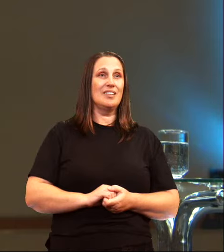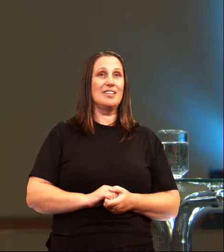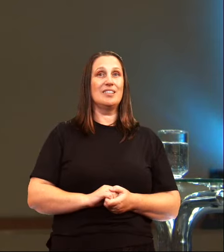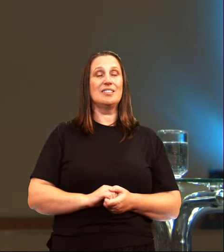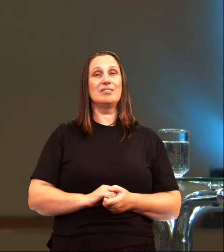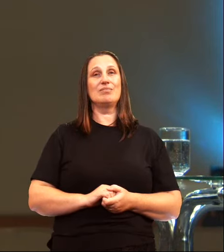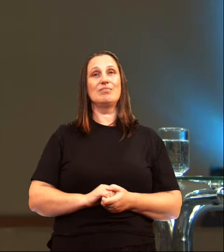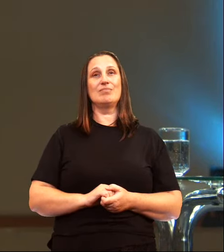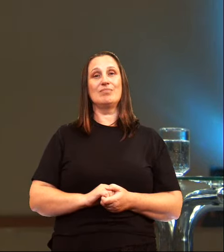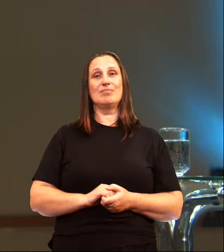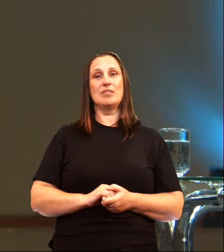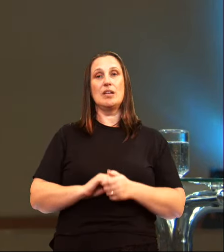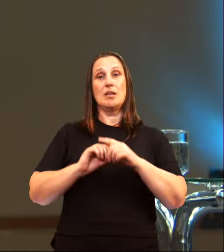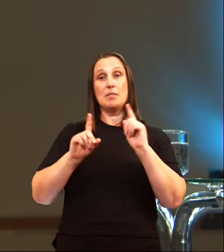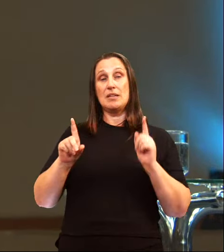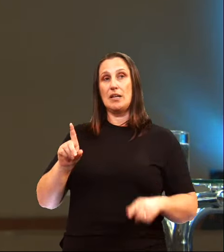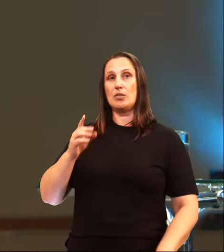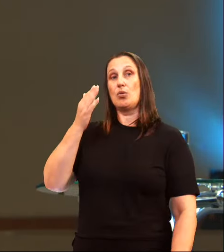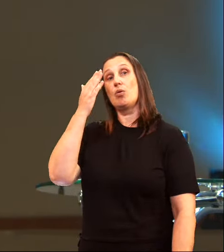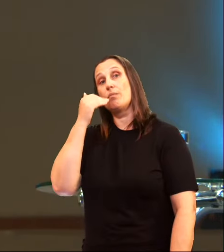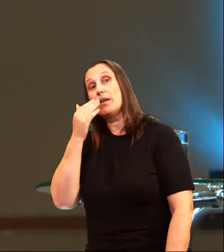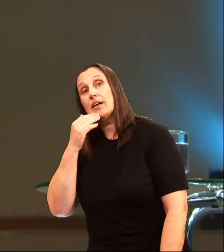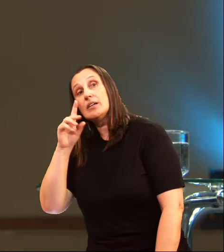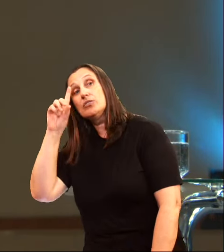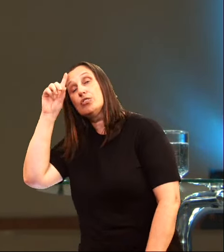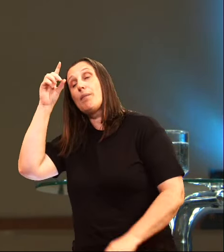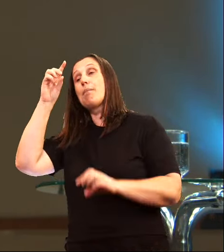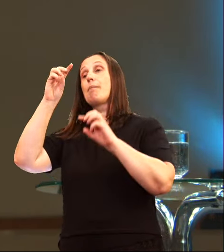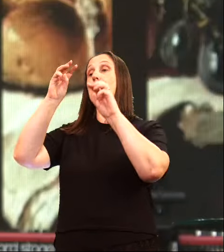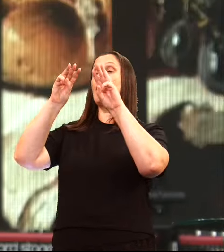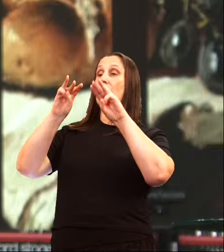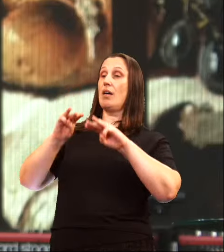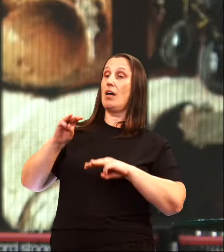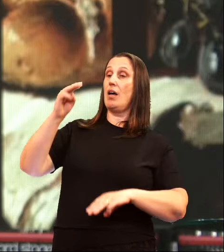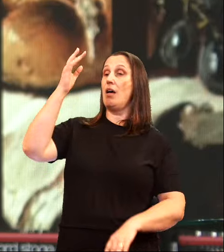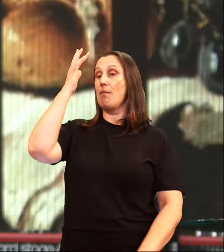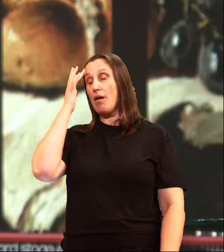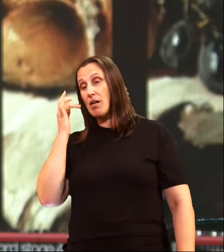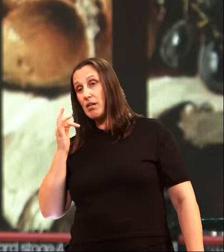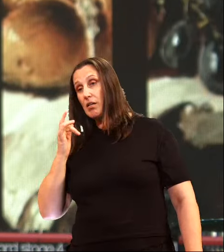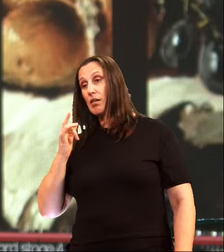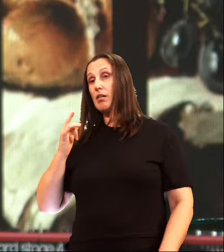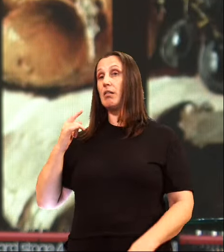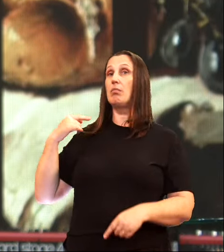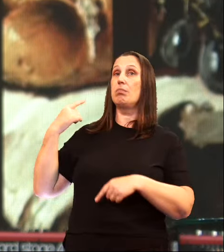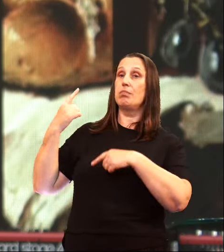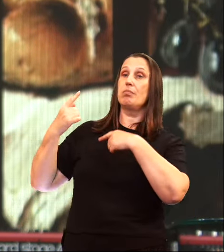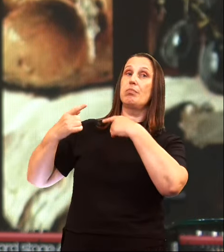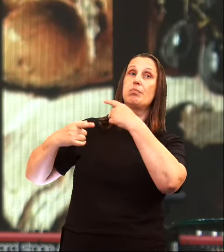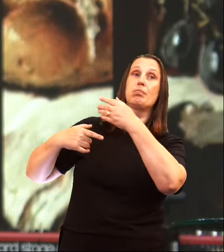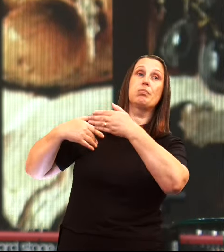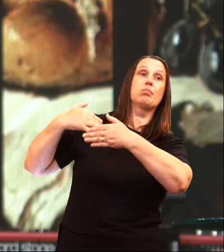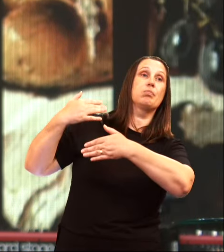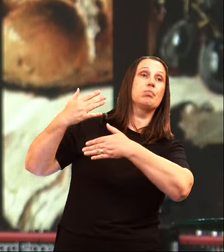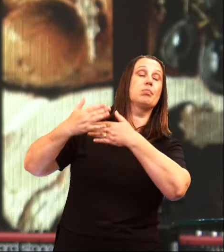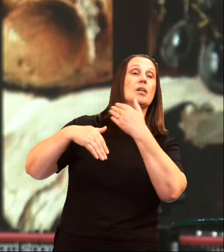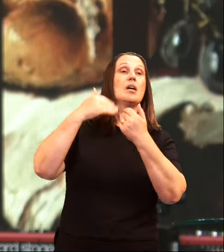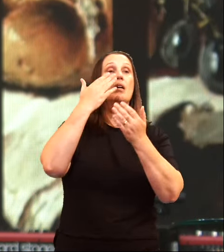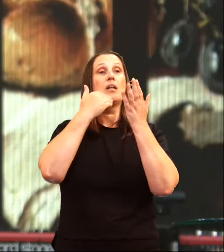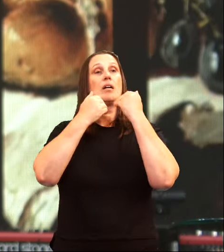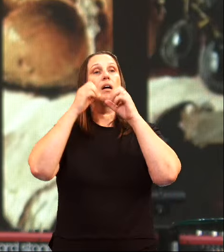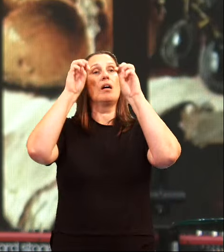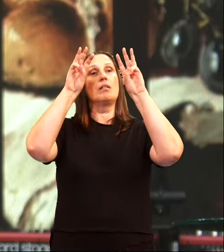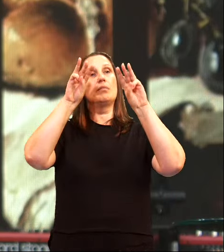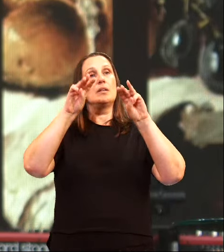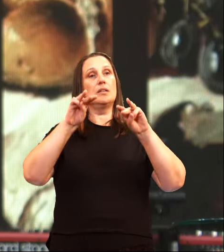Mas aí eles comeram maná um dia, outro dia, e outro dia, e outro dia de novo. E